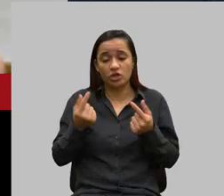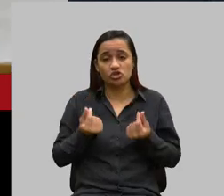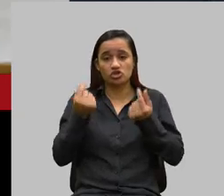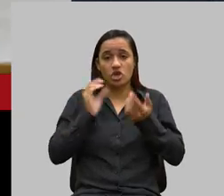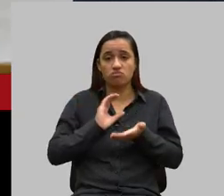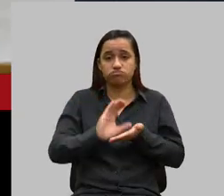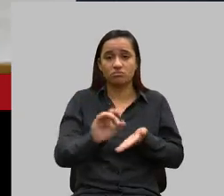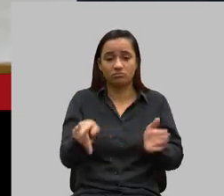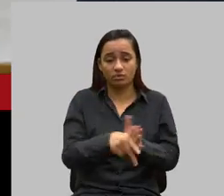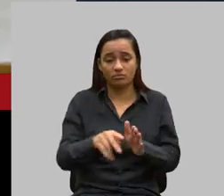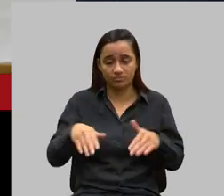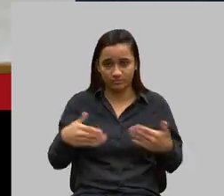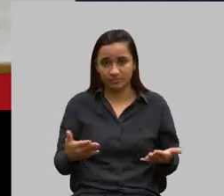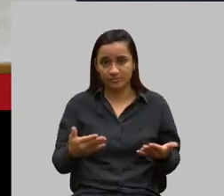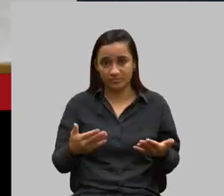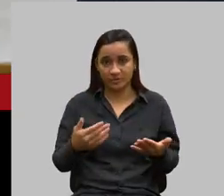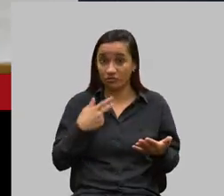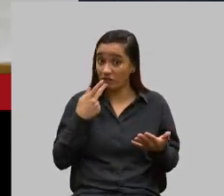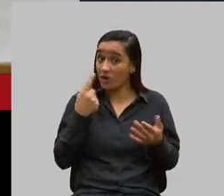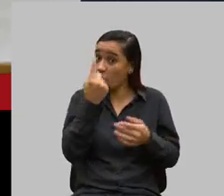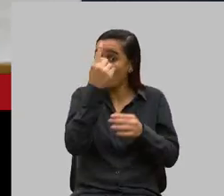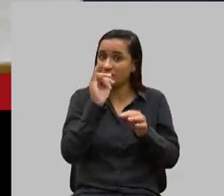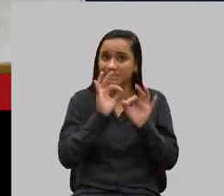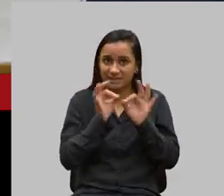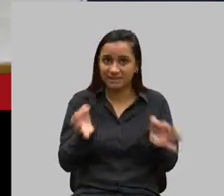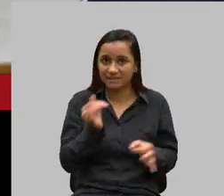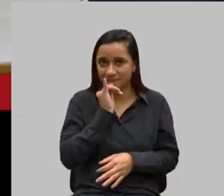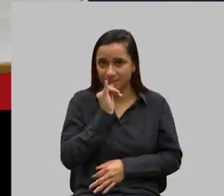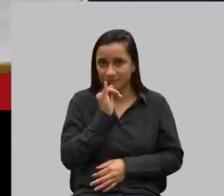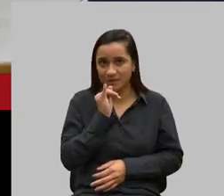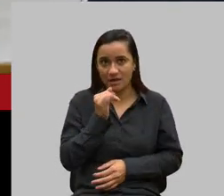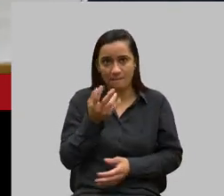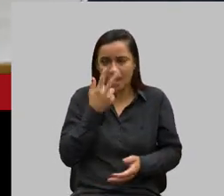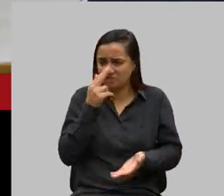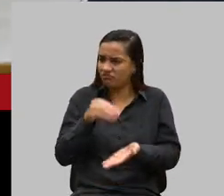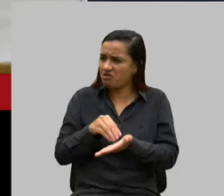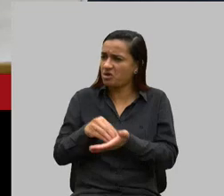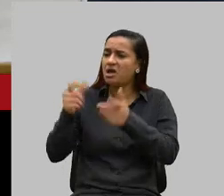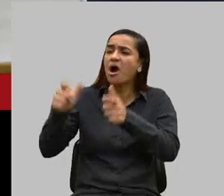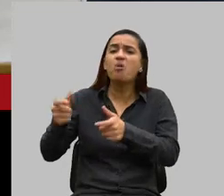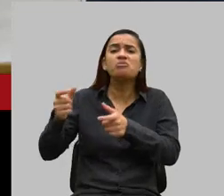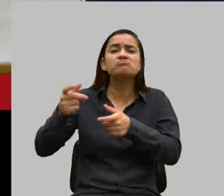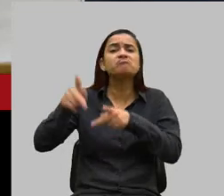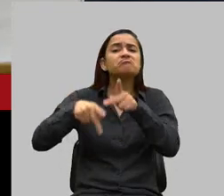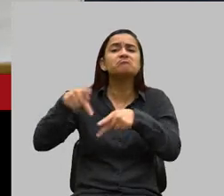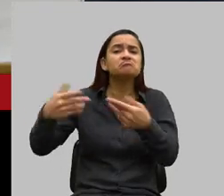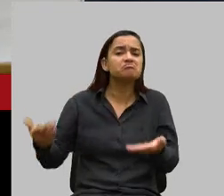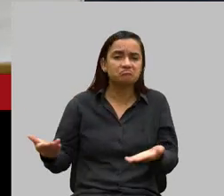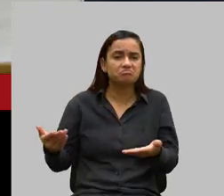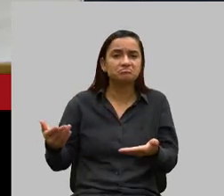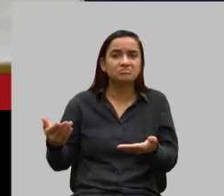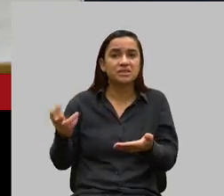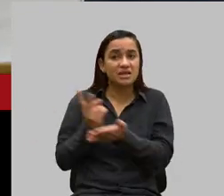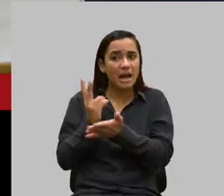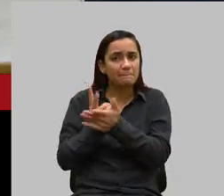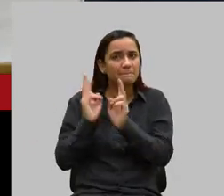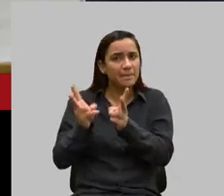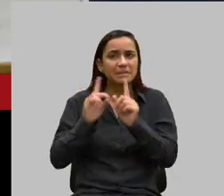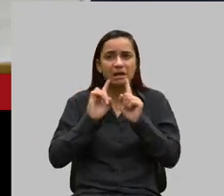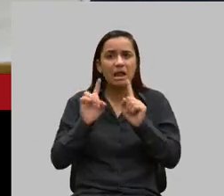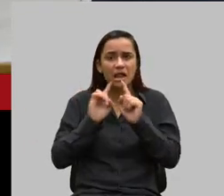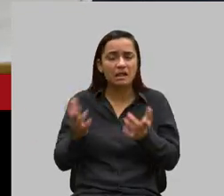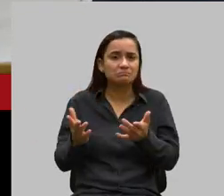falando nem do resto não então tô sentindo falta desse pessoal aí porque é a mesma conversa né Nós temos dois ouvidos realmente é para escutar